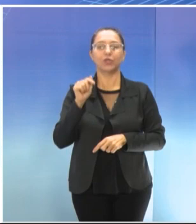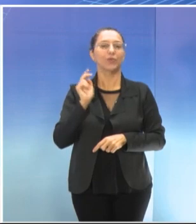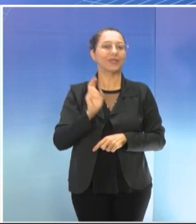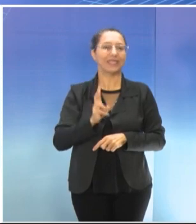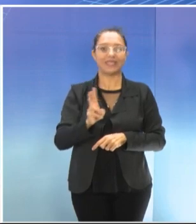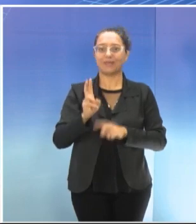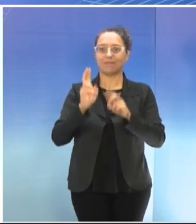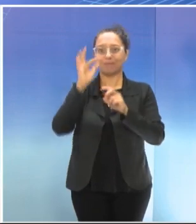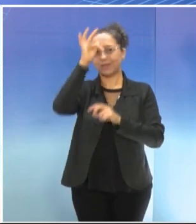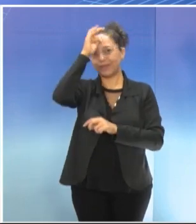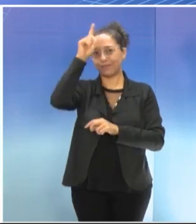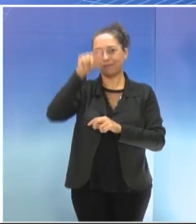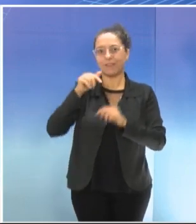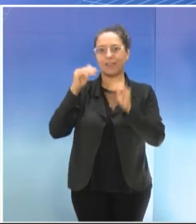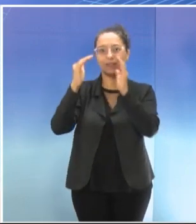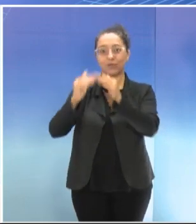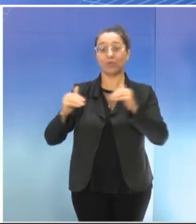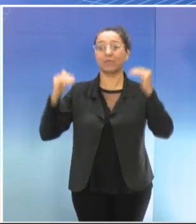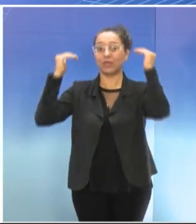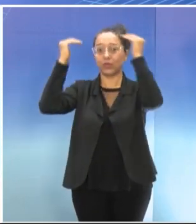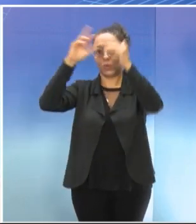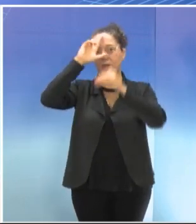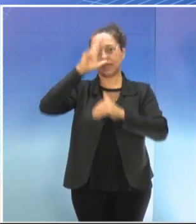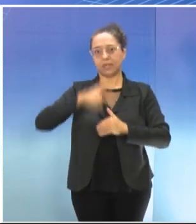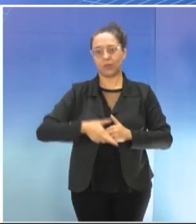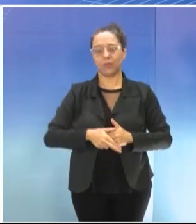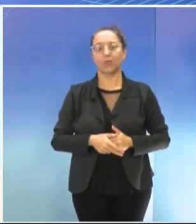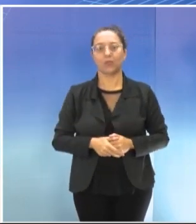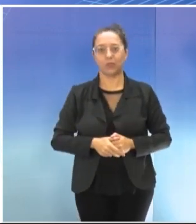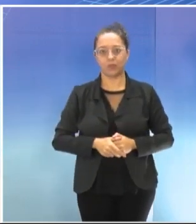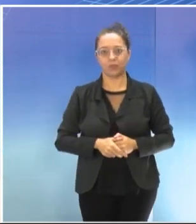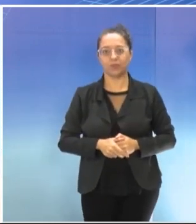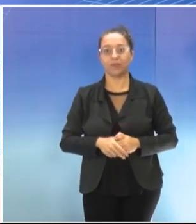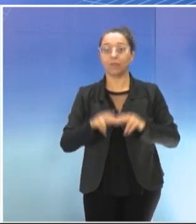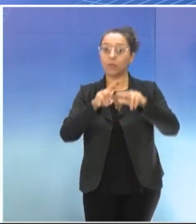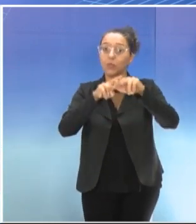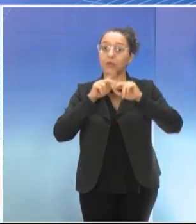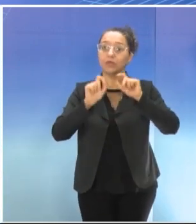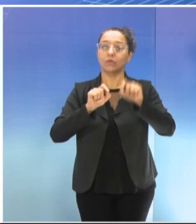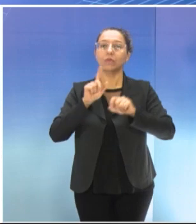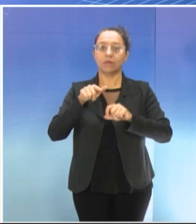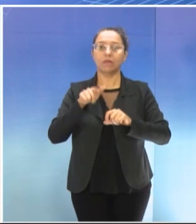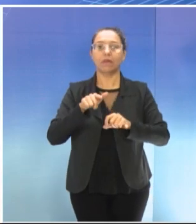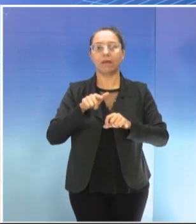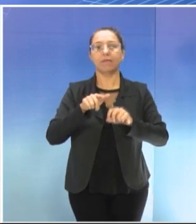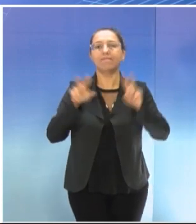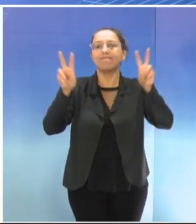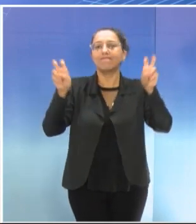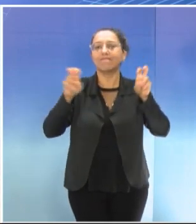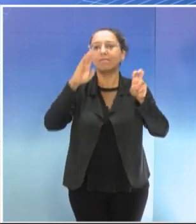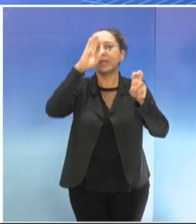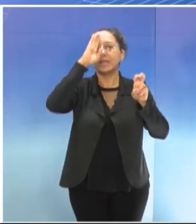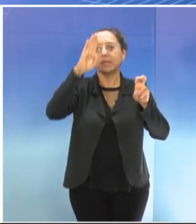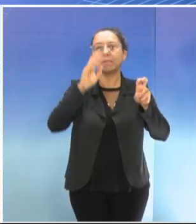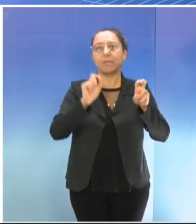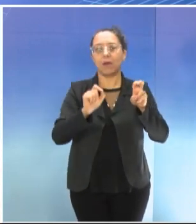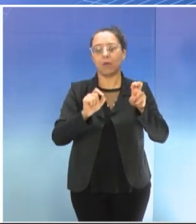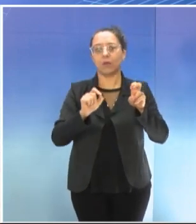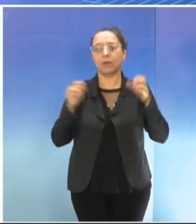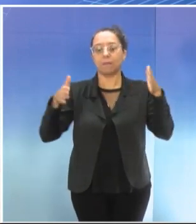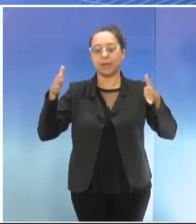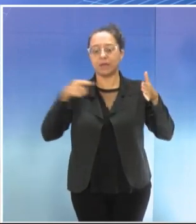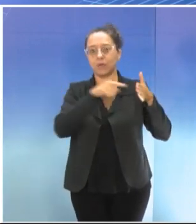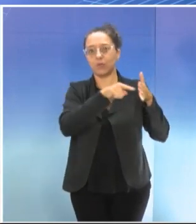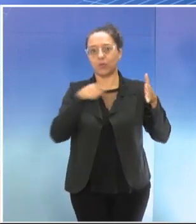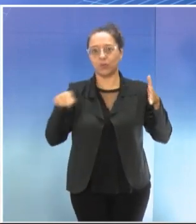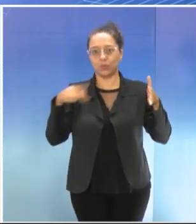é superior à fé. A fé sempre é superior à razão. Esse é o lema da filosofia medieval, tá?